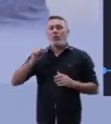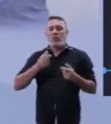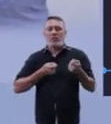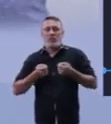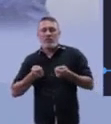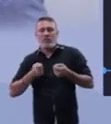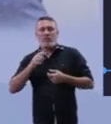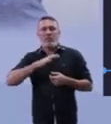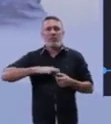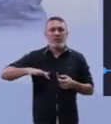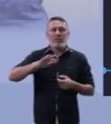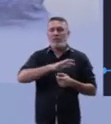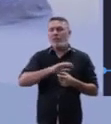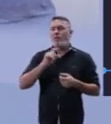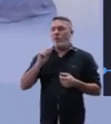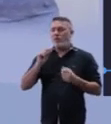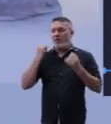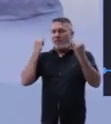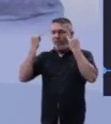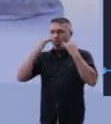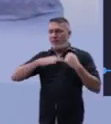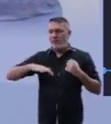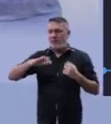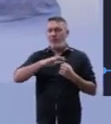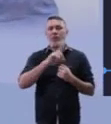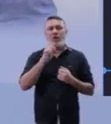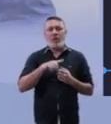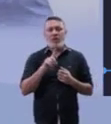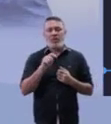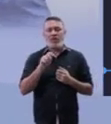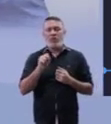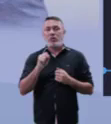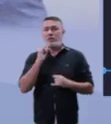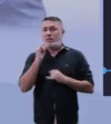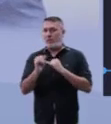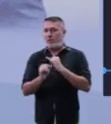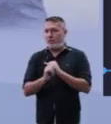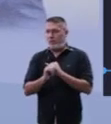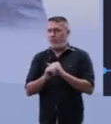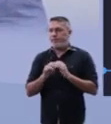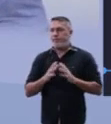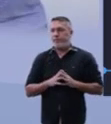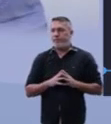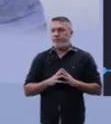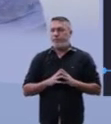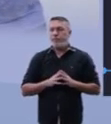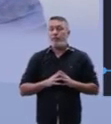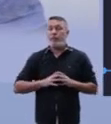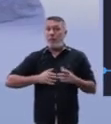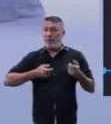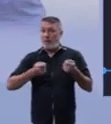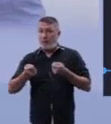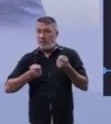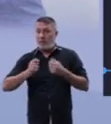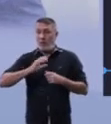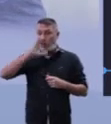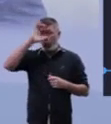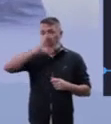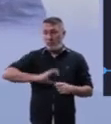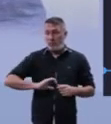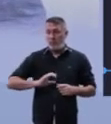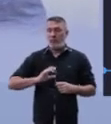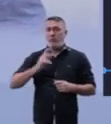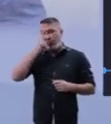Nesse caso aí, manipulação do comportamento do usuário pelo controle de dados na internet. A